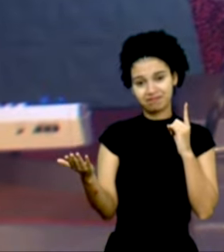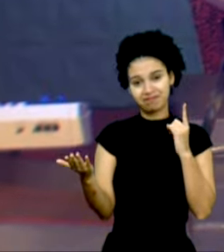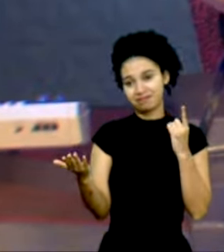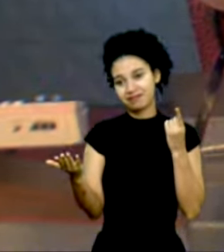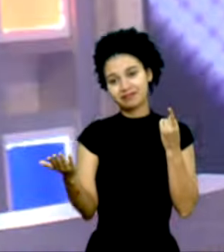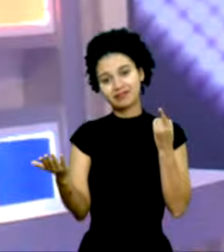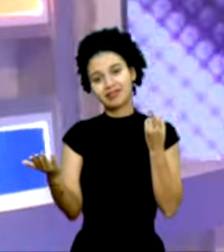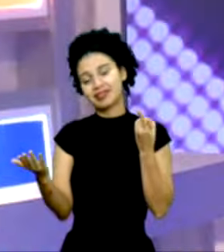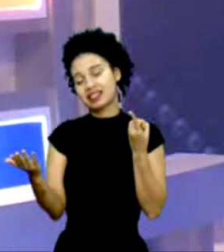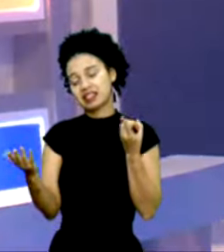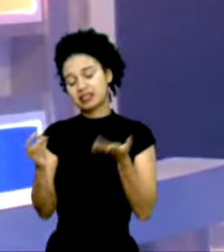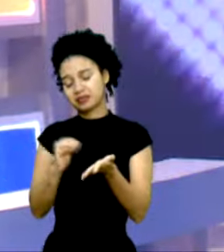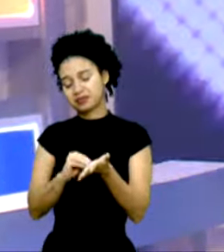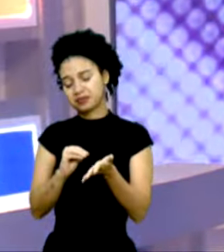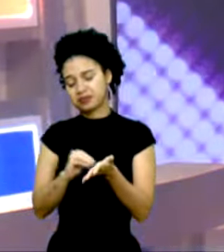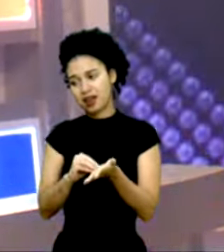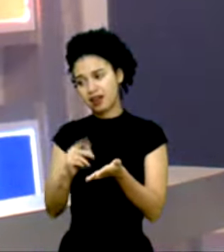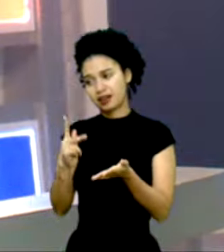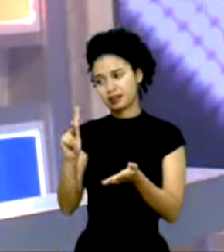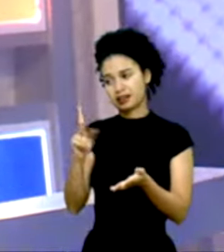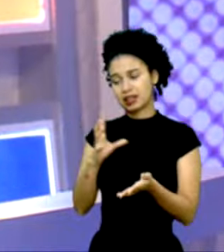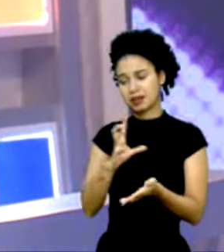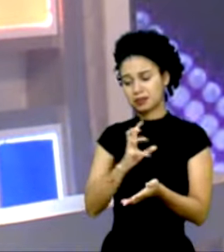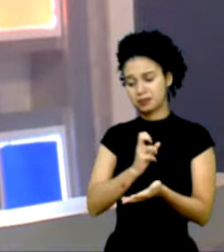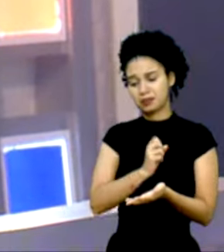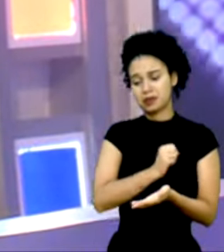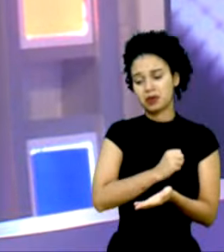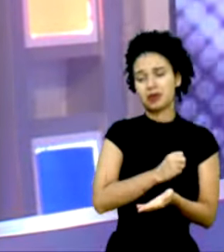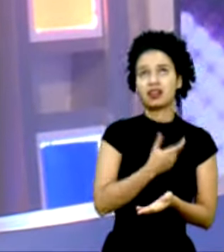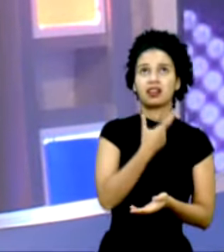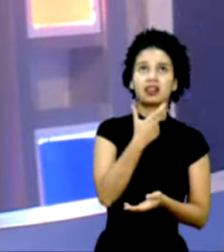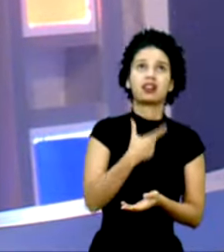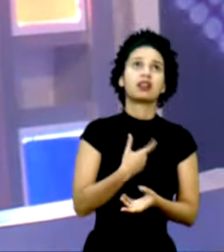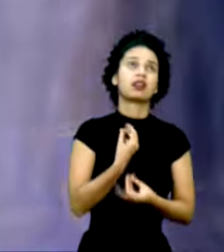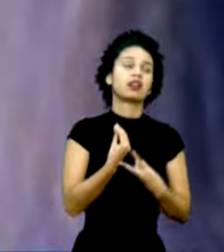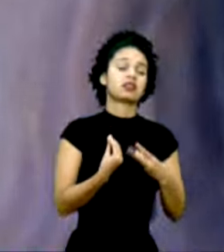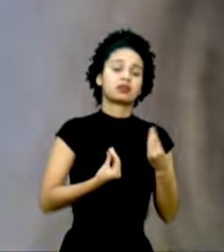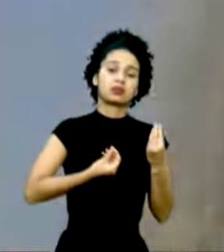sem esse amor, meu Deus, o que vai ser de mim?